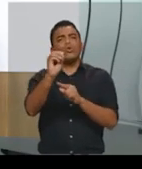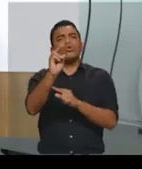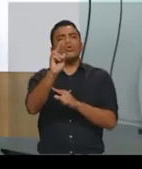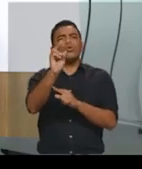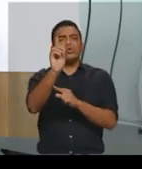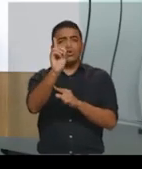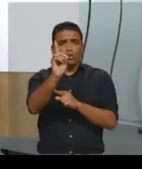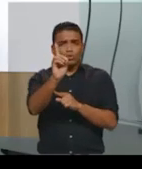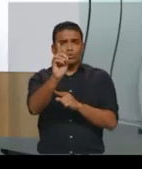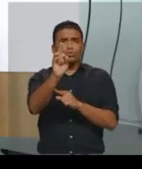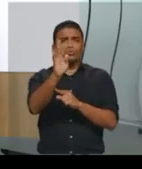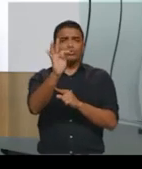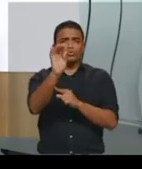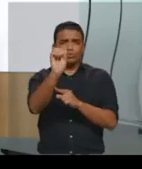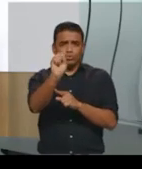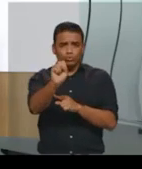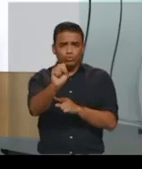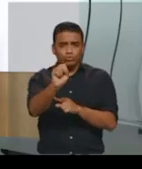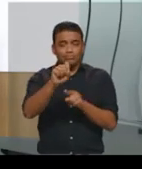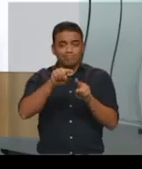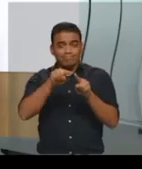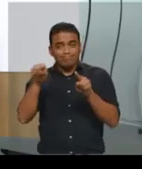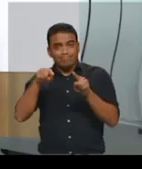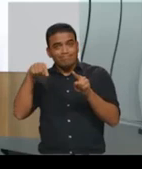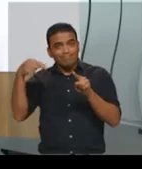ok?